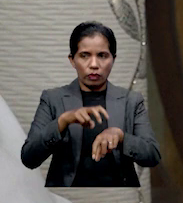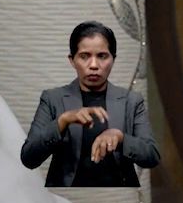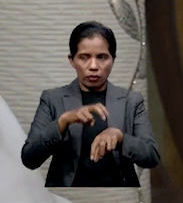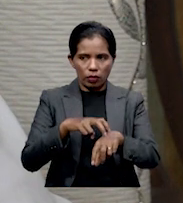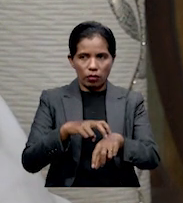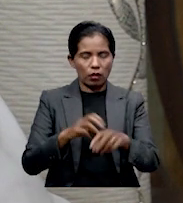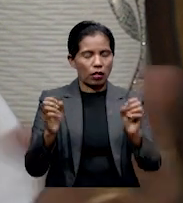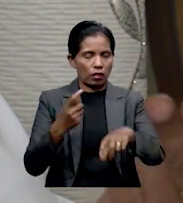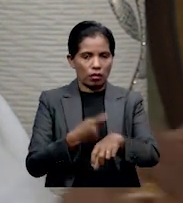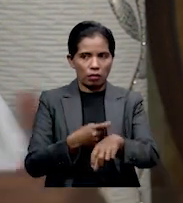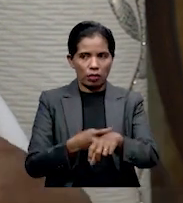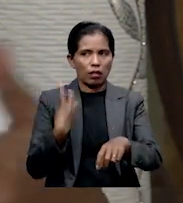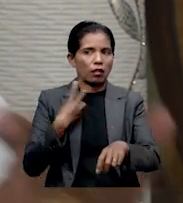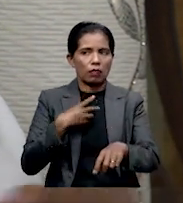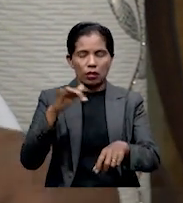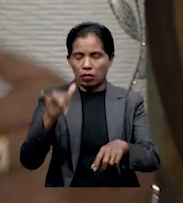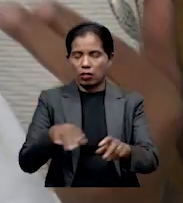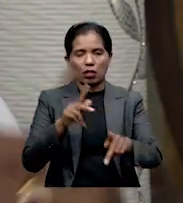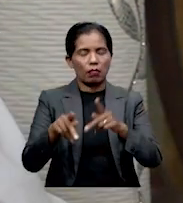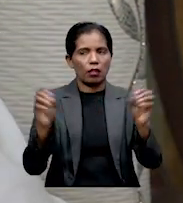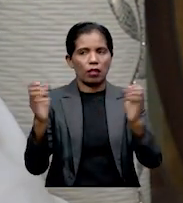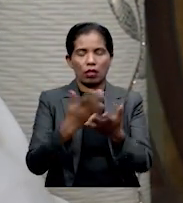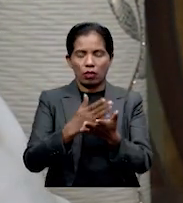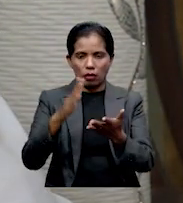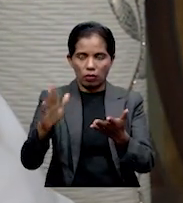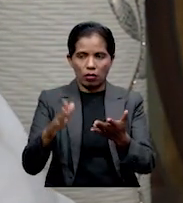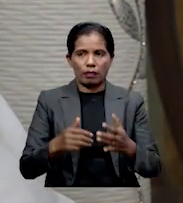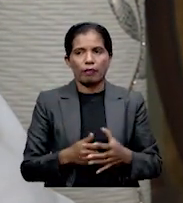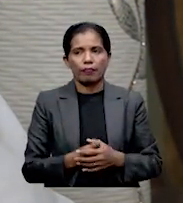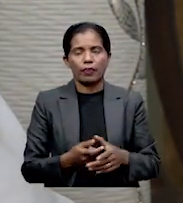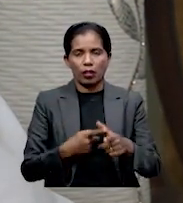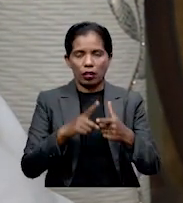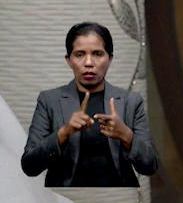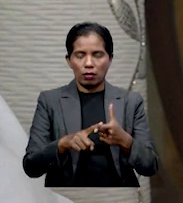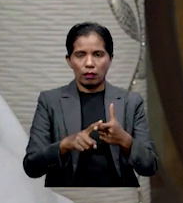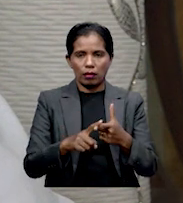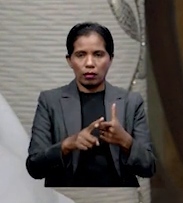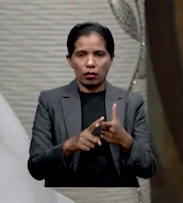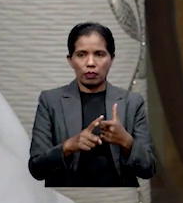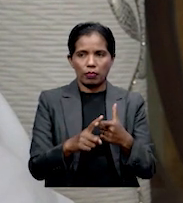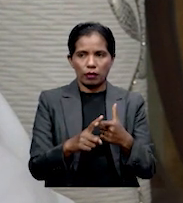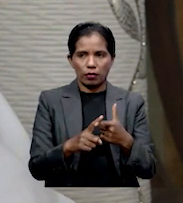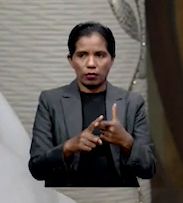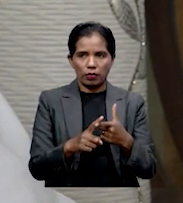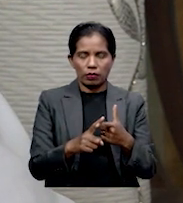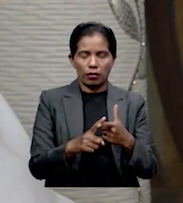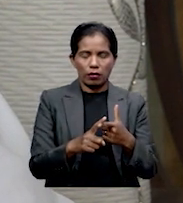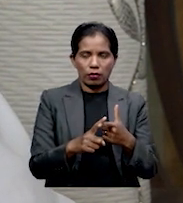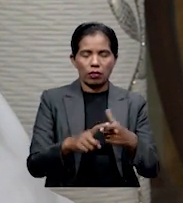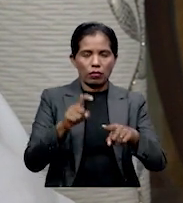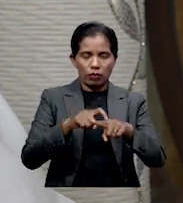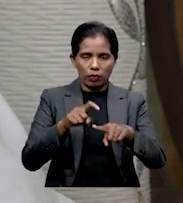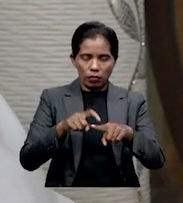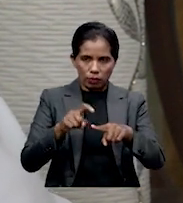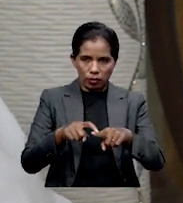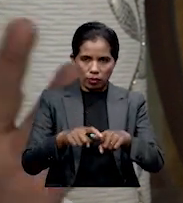na. Mira heli ne mala hola doro tem so hetu. E depois agora formungo forkeli e